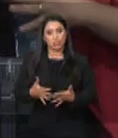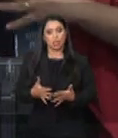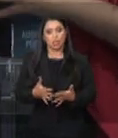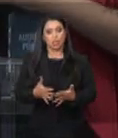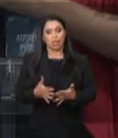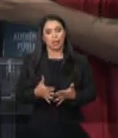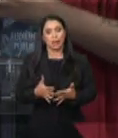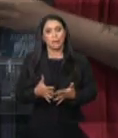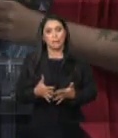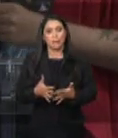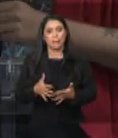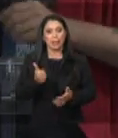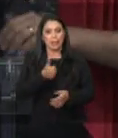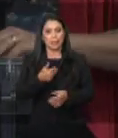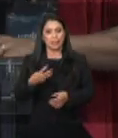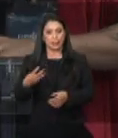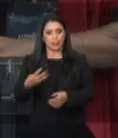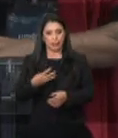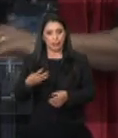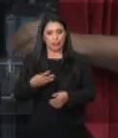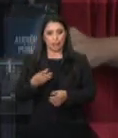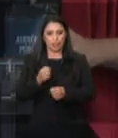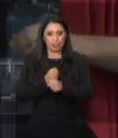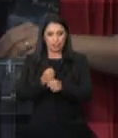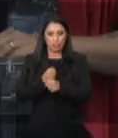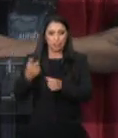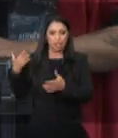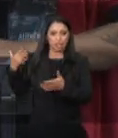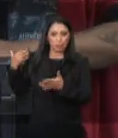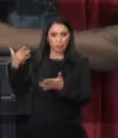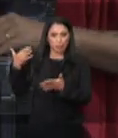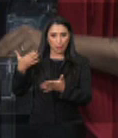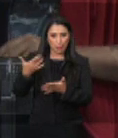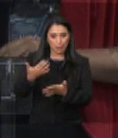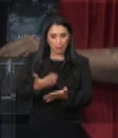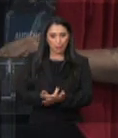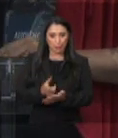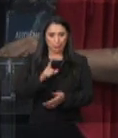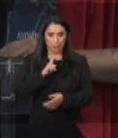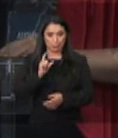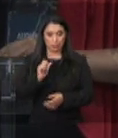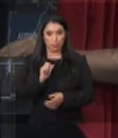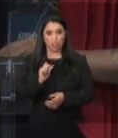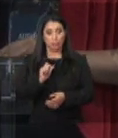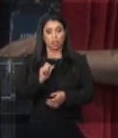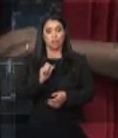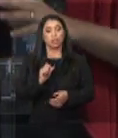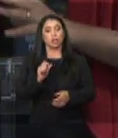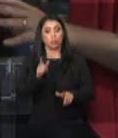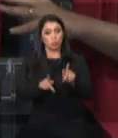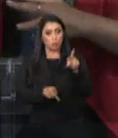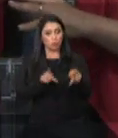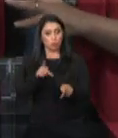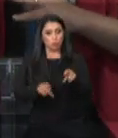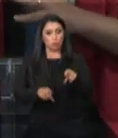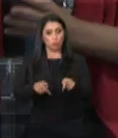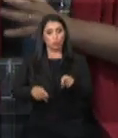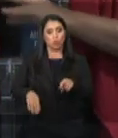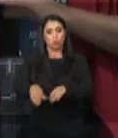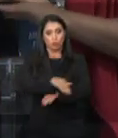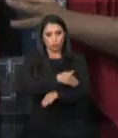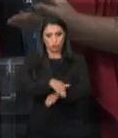nesses 13 anos que que eu posso contar da minha trajetória trabalhando com populações de rua eu comecei a trabalhar no núcleo